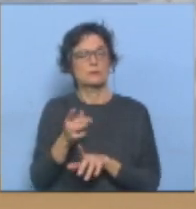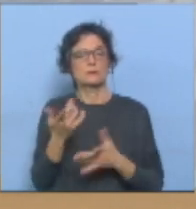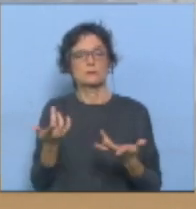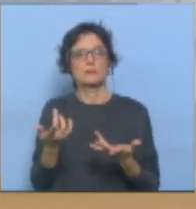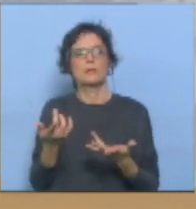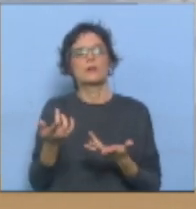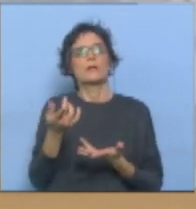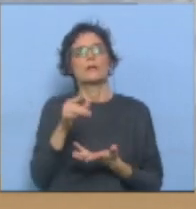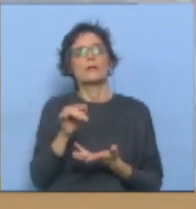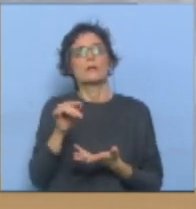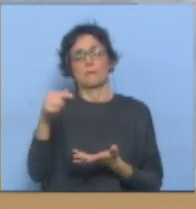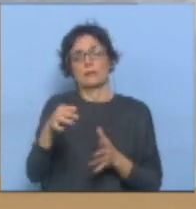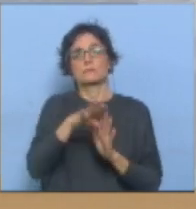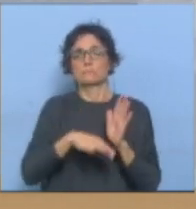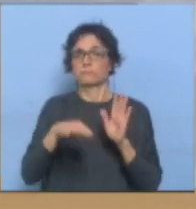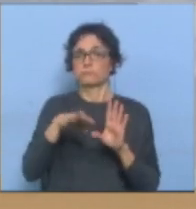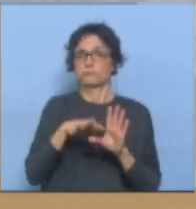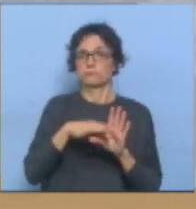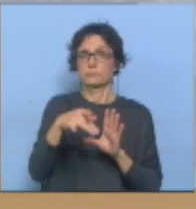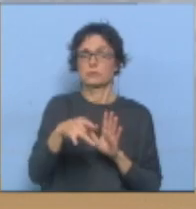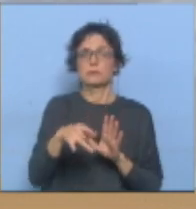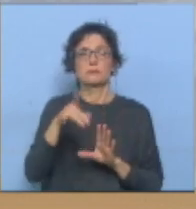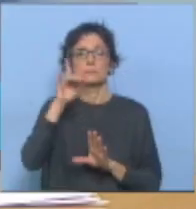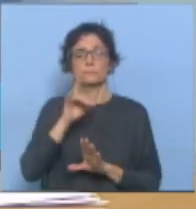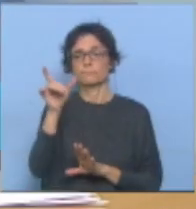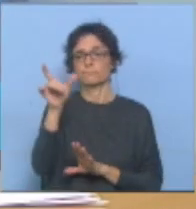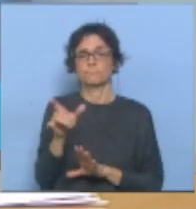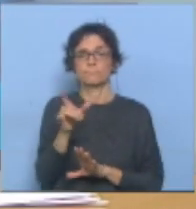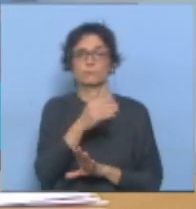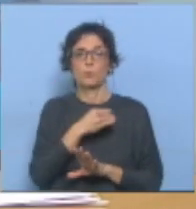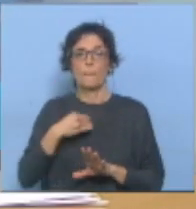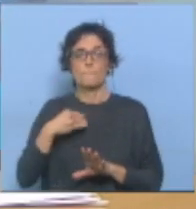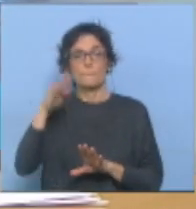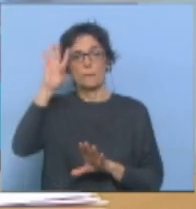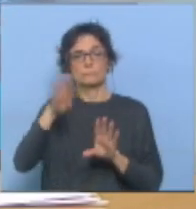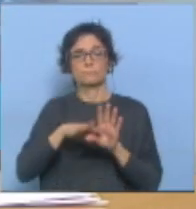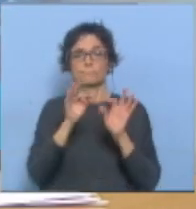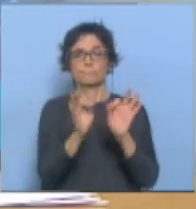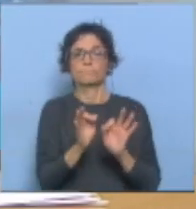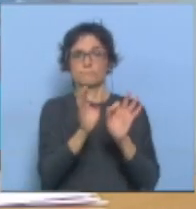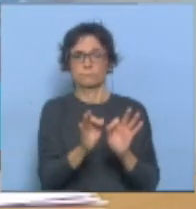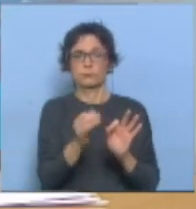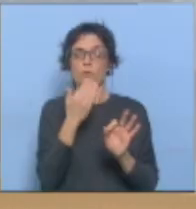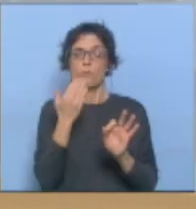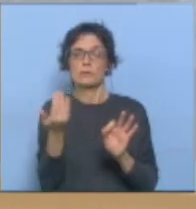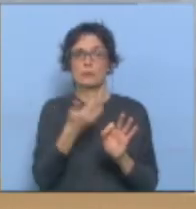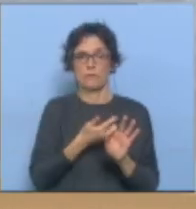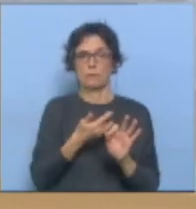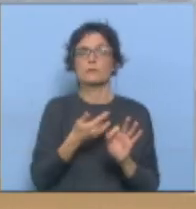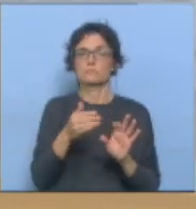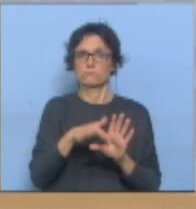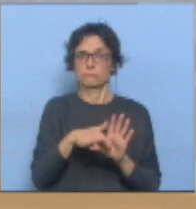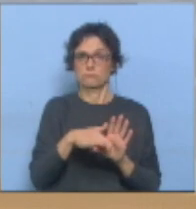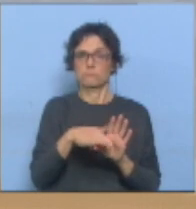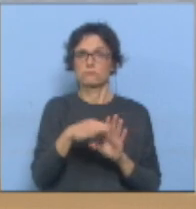Margarida Neto é médica psiquiatra e é hoje convidada do programa Eclésia. Cumprimento. Boa tarde, Margarida. Boa tarde. Obrigado por estar